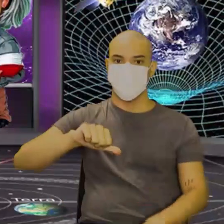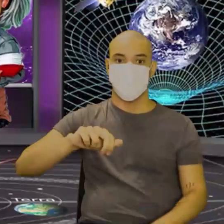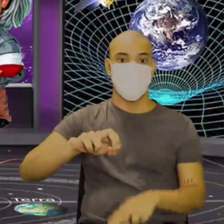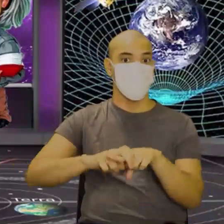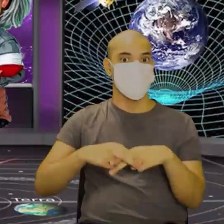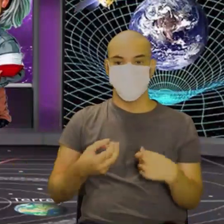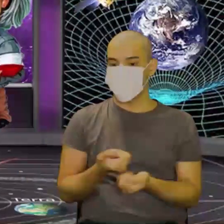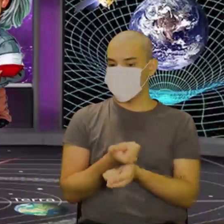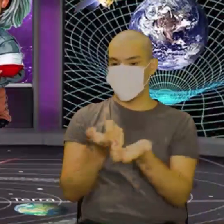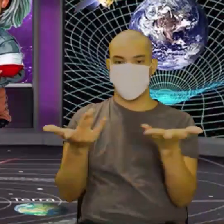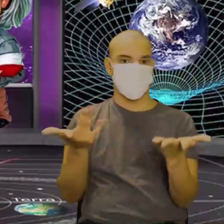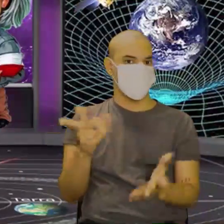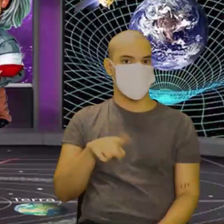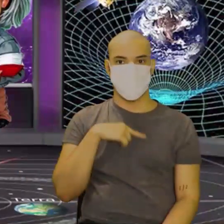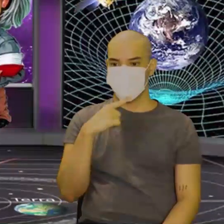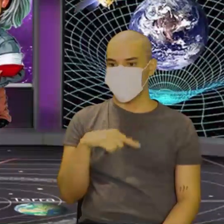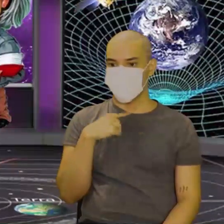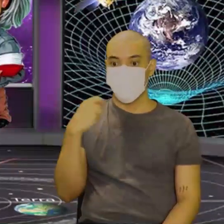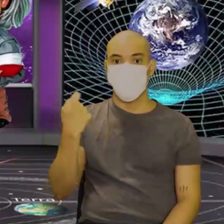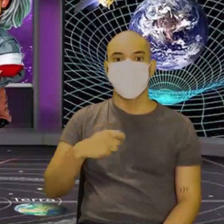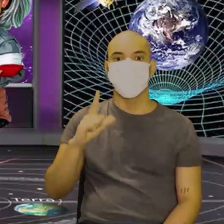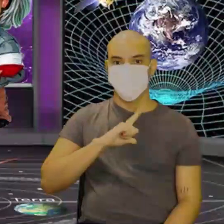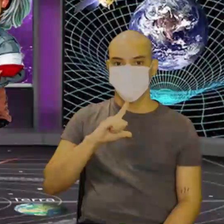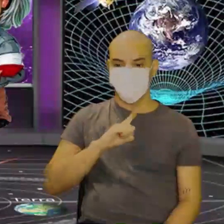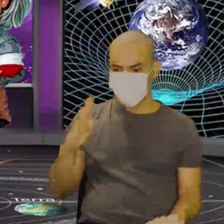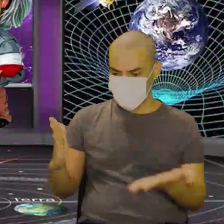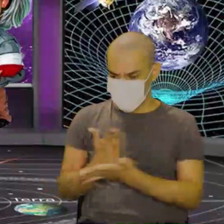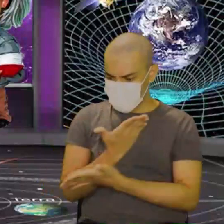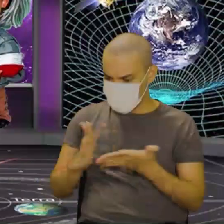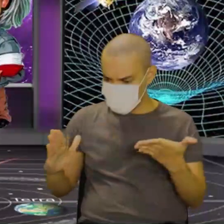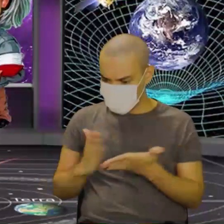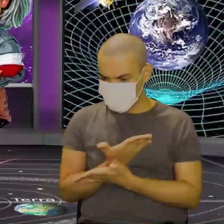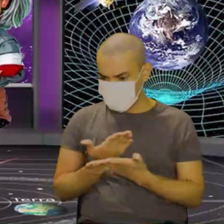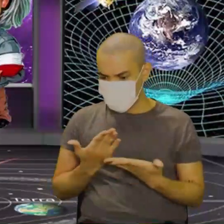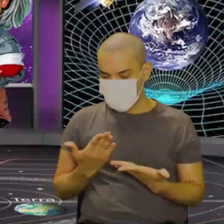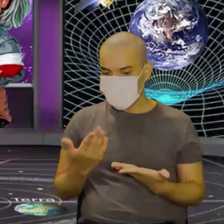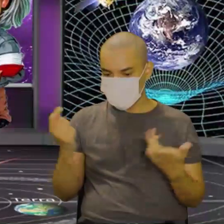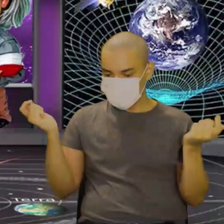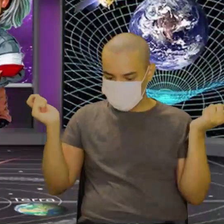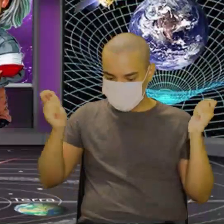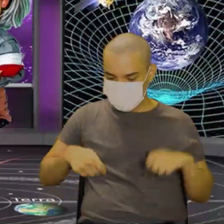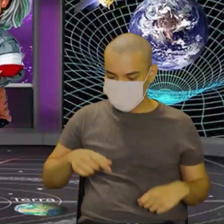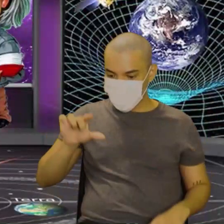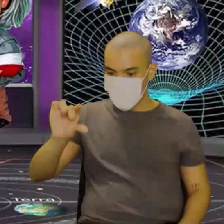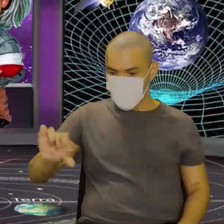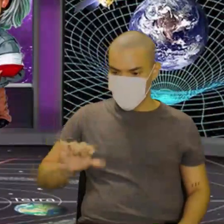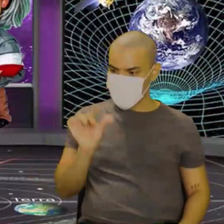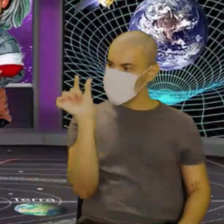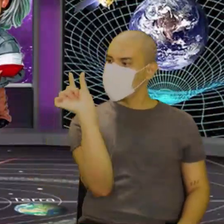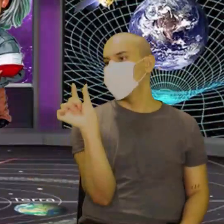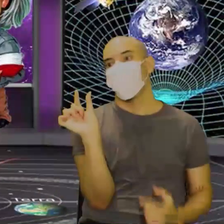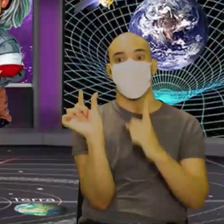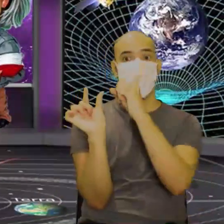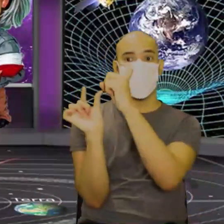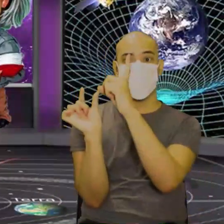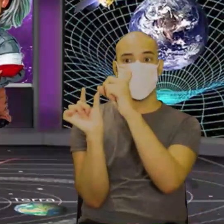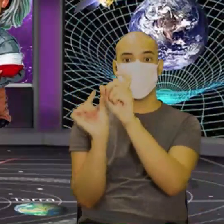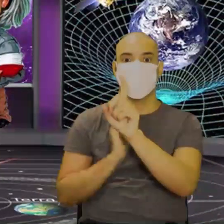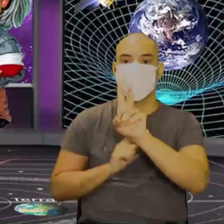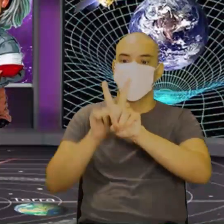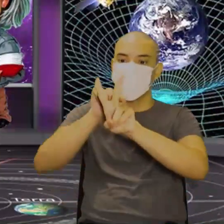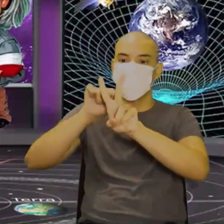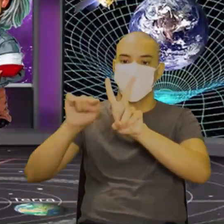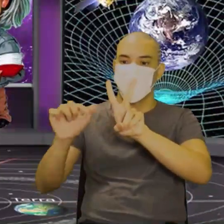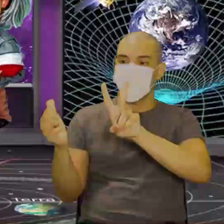vai disponibilizar a carga. Aí ele tinha lá uns capacitores perdidos e ele falou, bom, e se eu pegar um único capacitor,